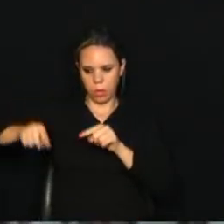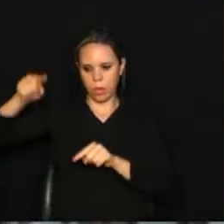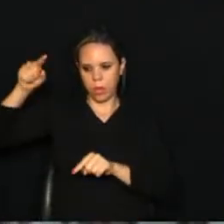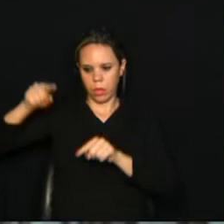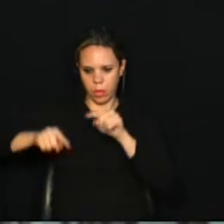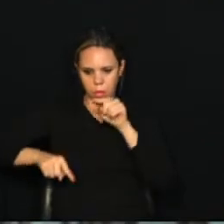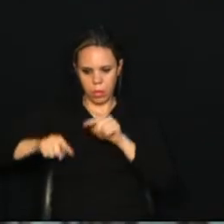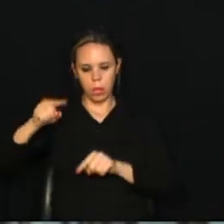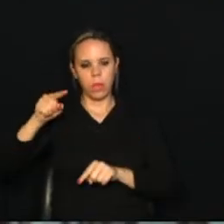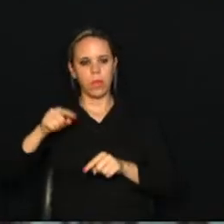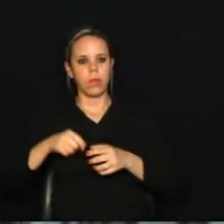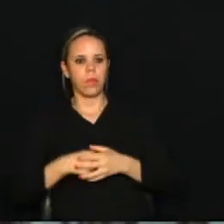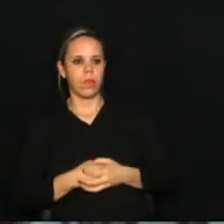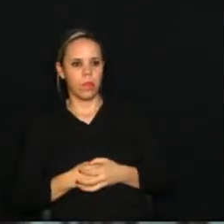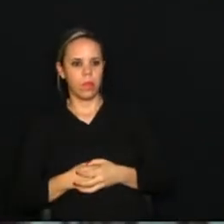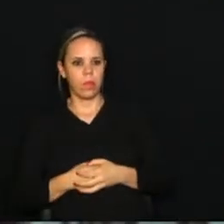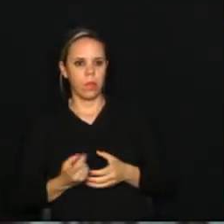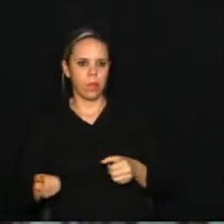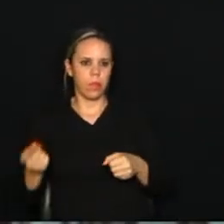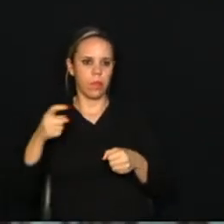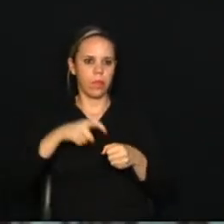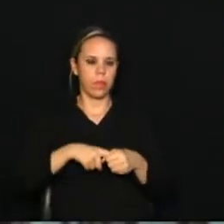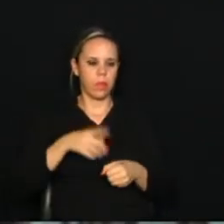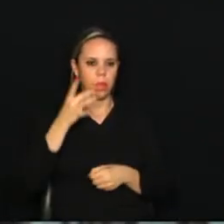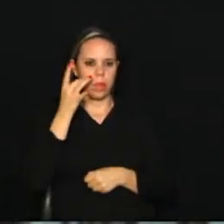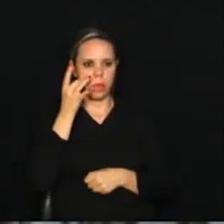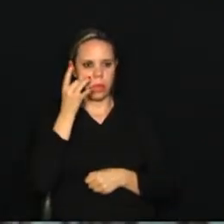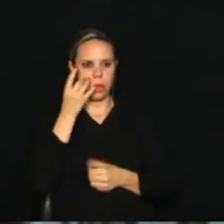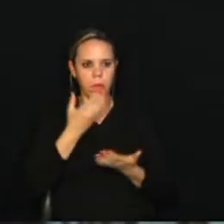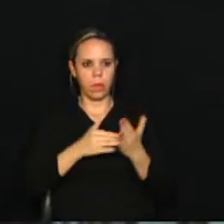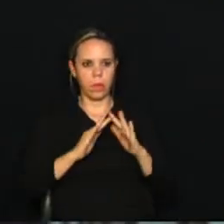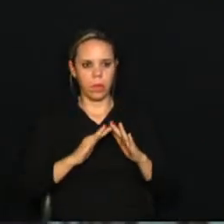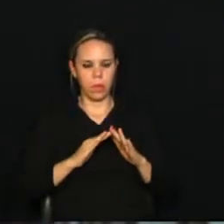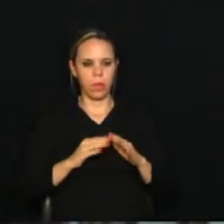crescer provavelmente a partir do retorno presencial das escolas. É um